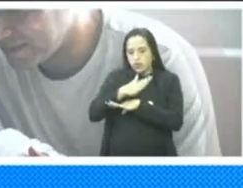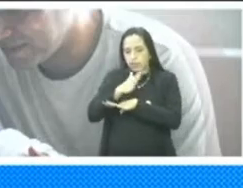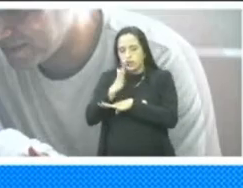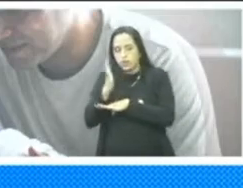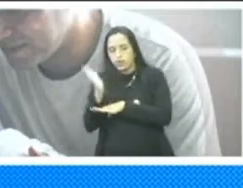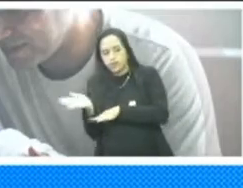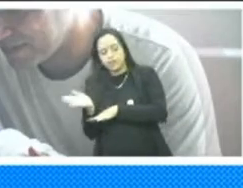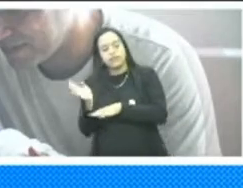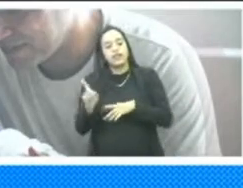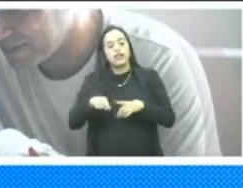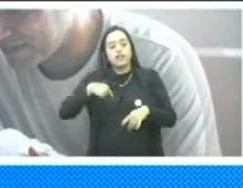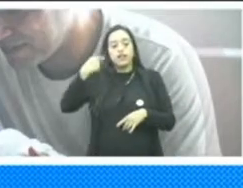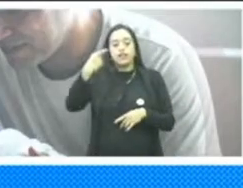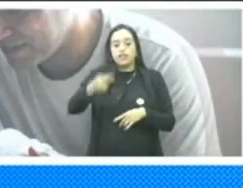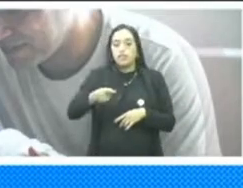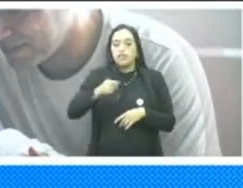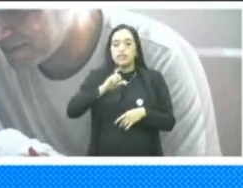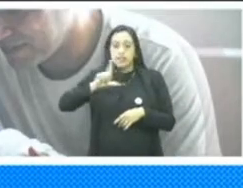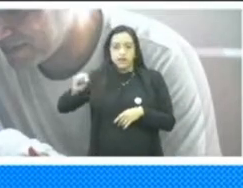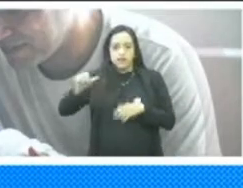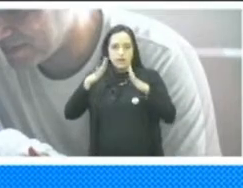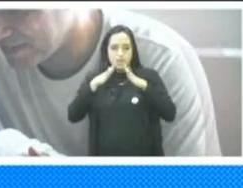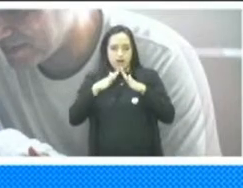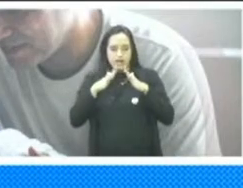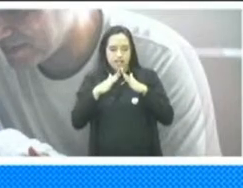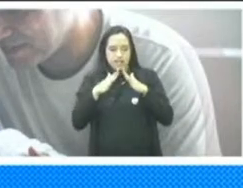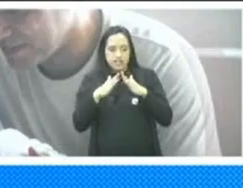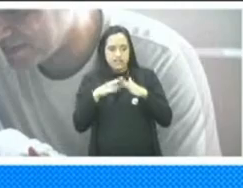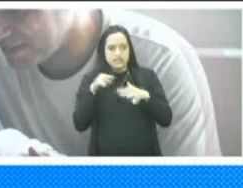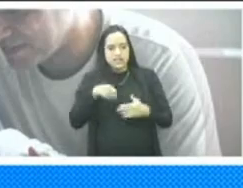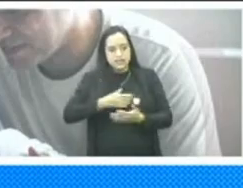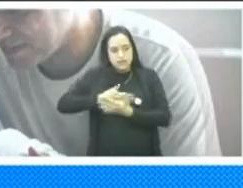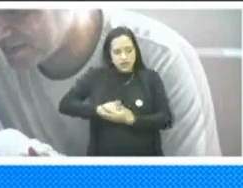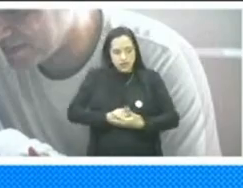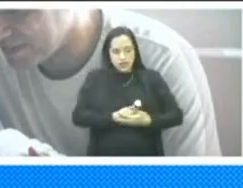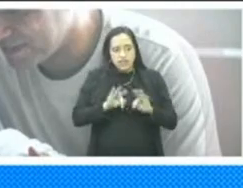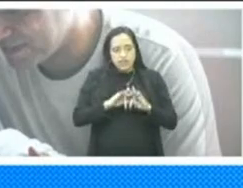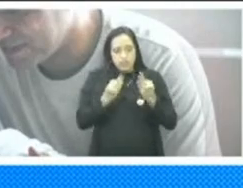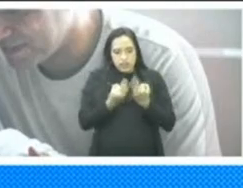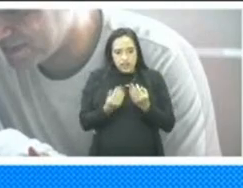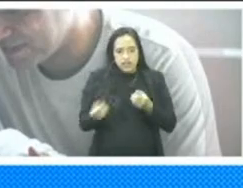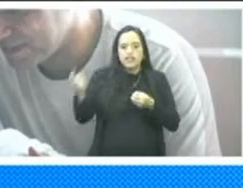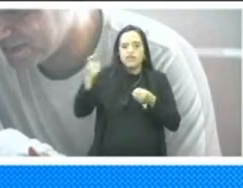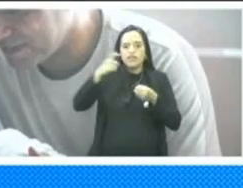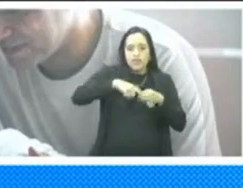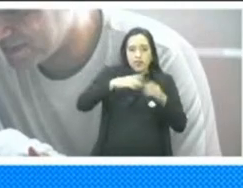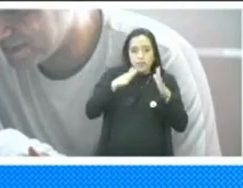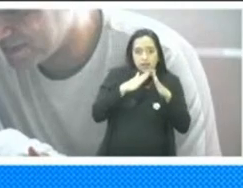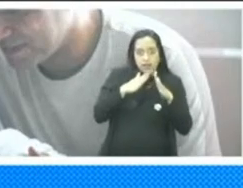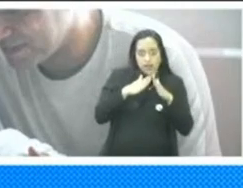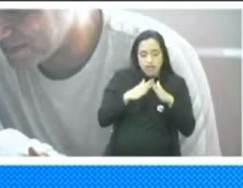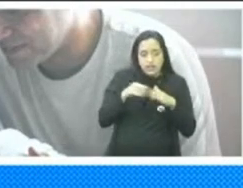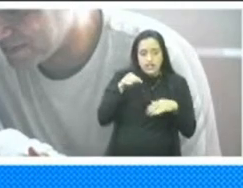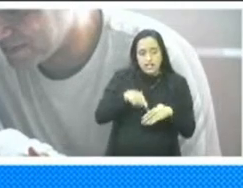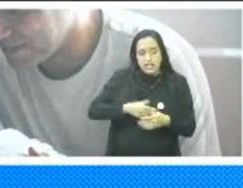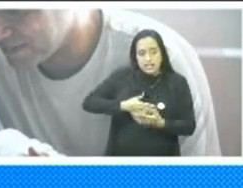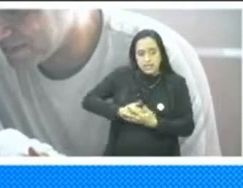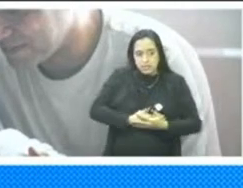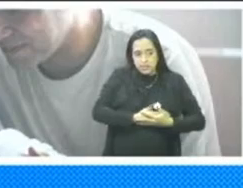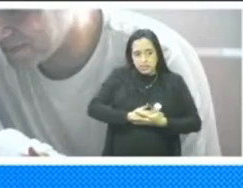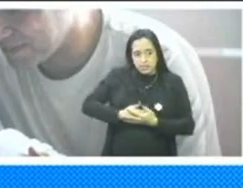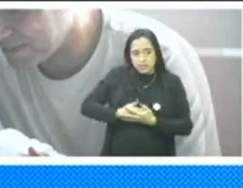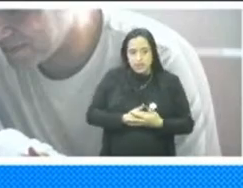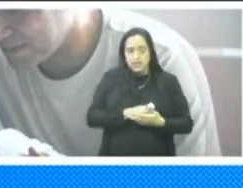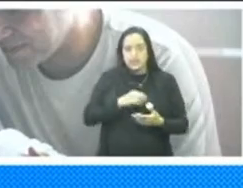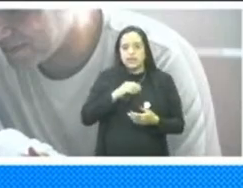falou, e depois da alta, então, né, esse bebê, essa família voltam para casa. Esse bebê, né,